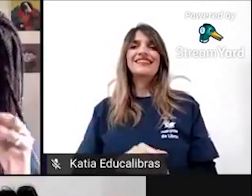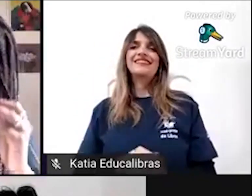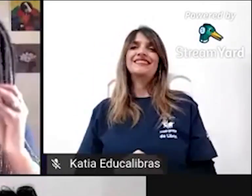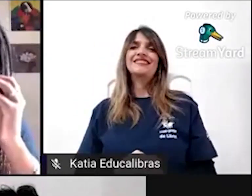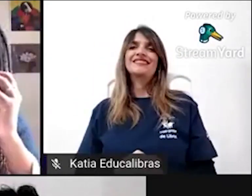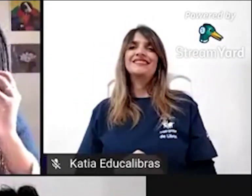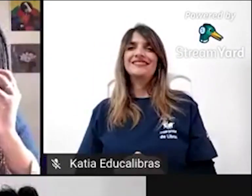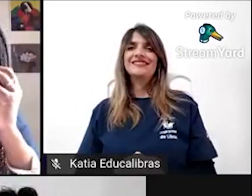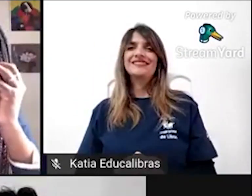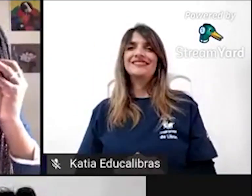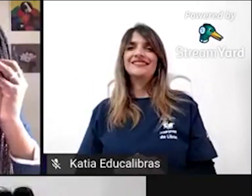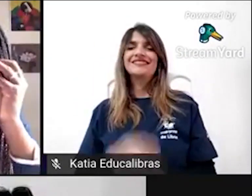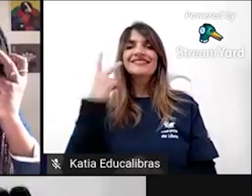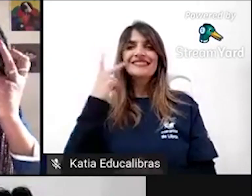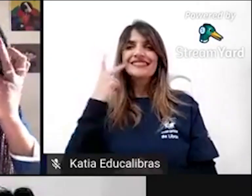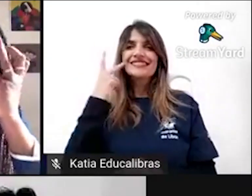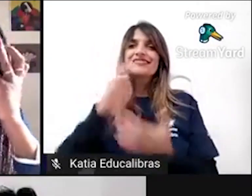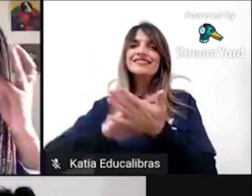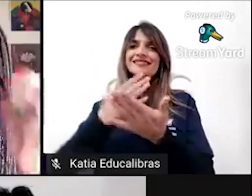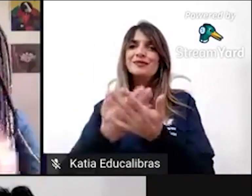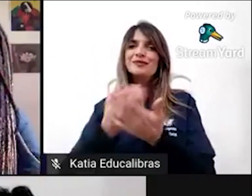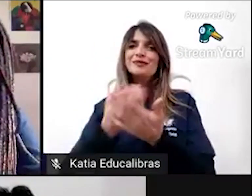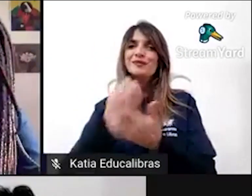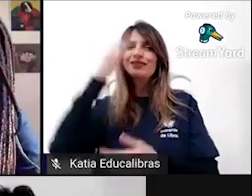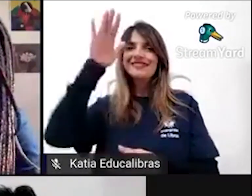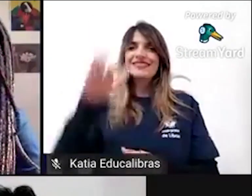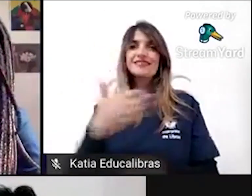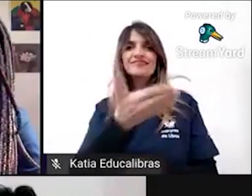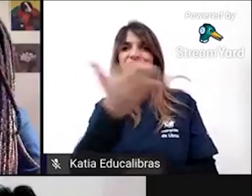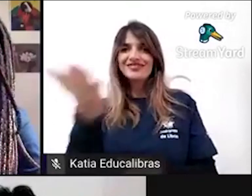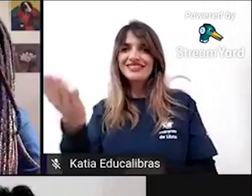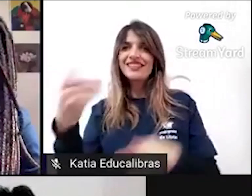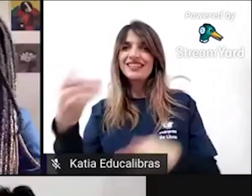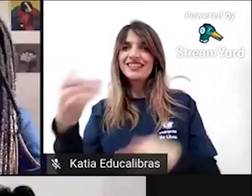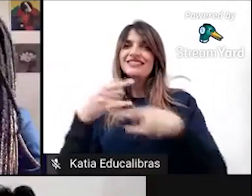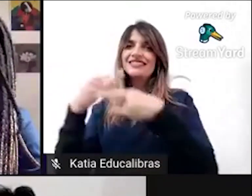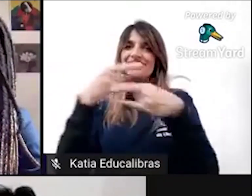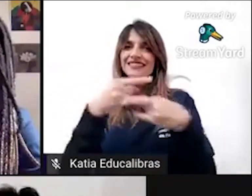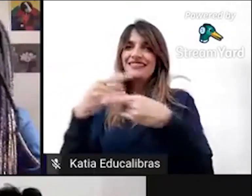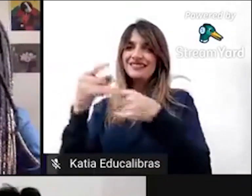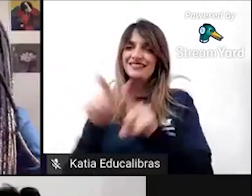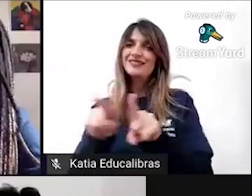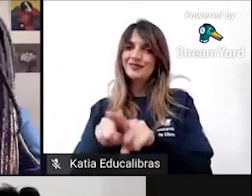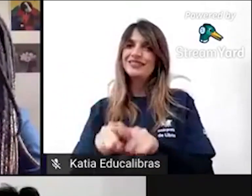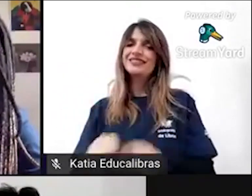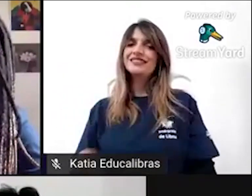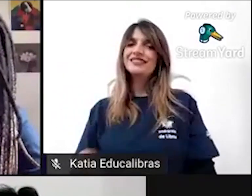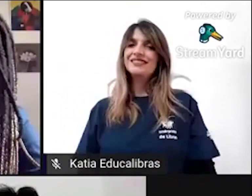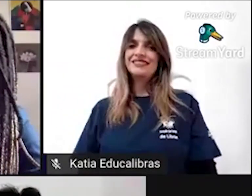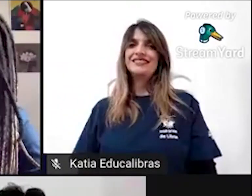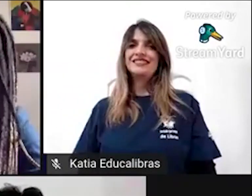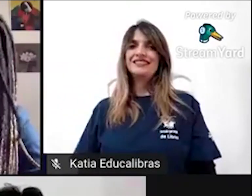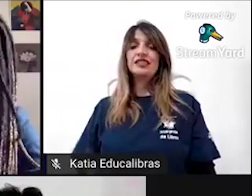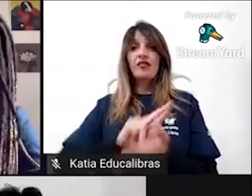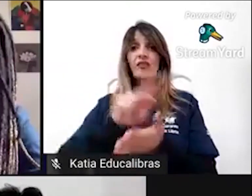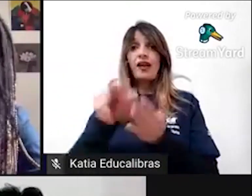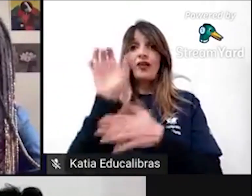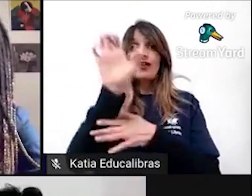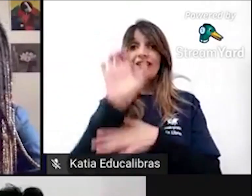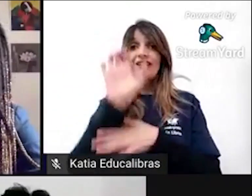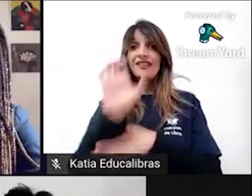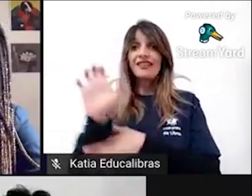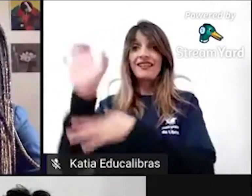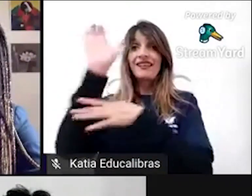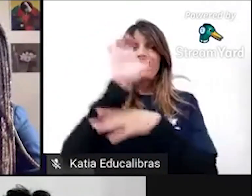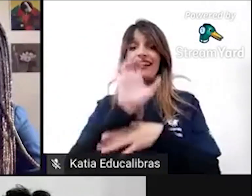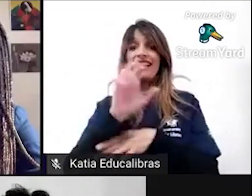tarde. Boa tarde a Kátia e a todos que estão nos vendo.